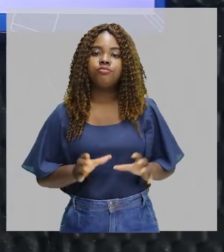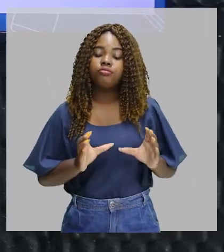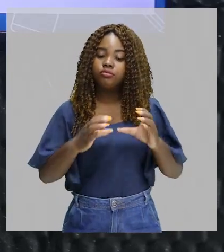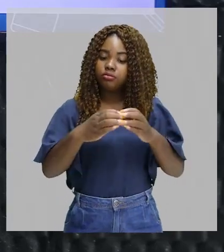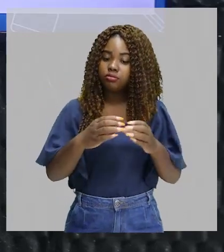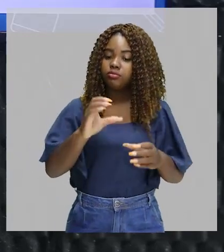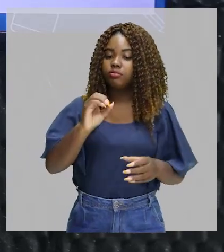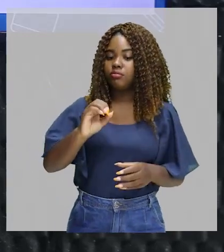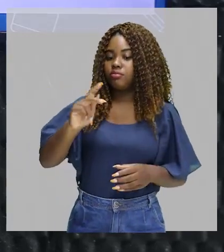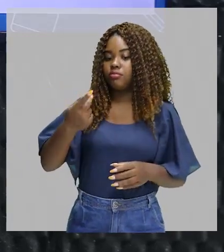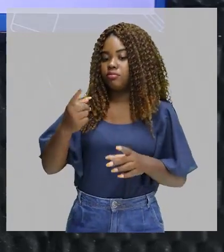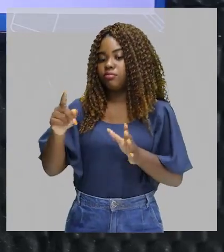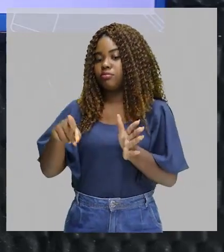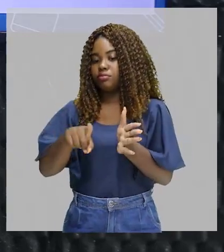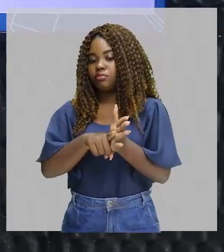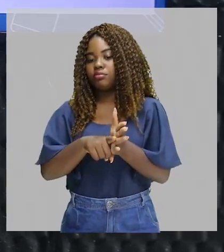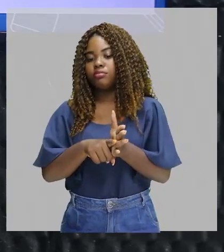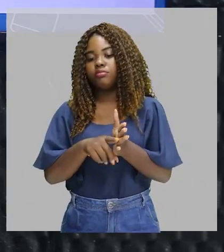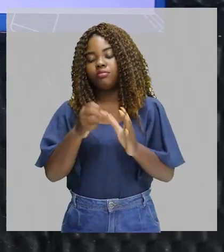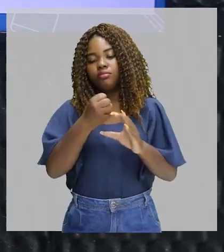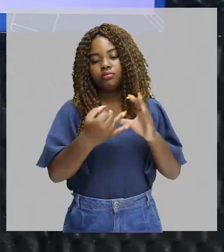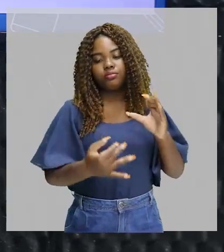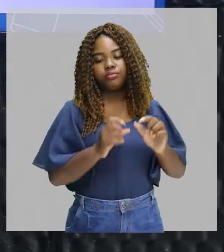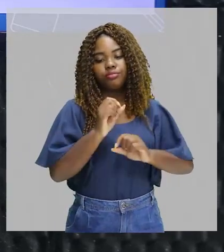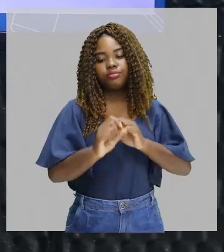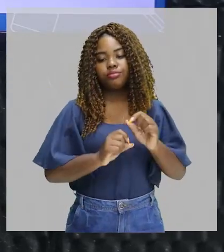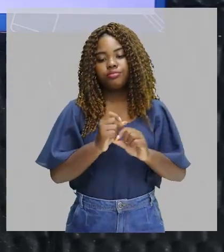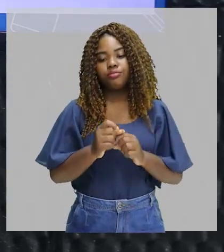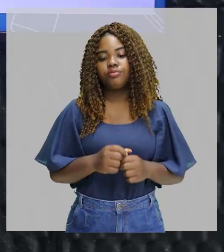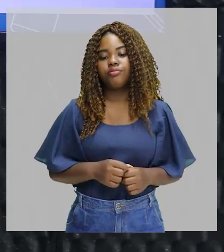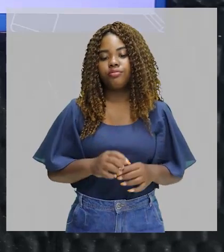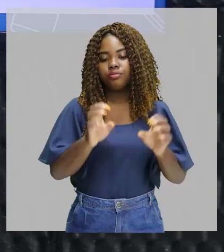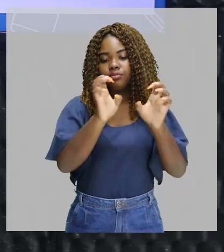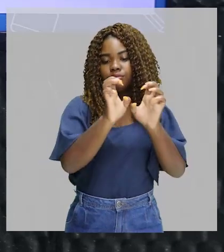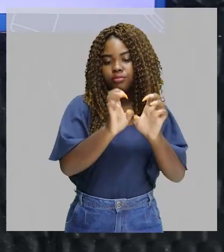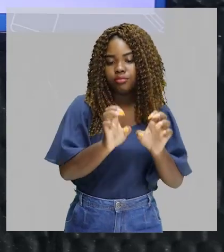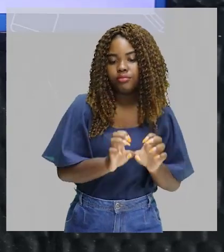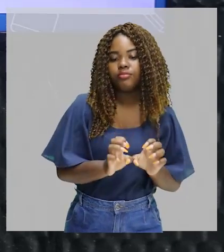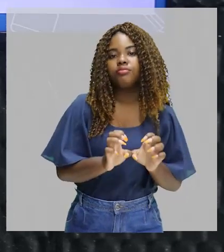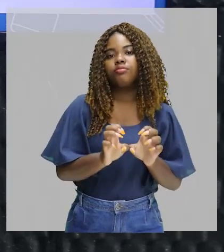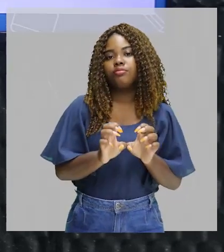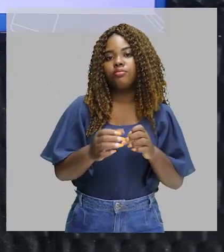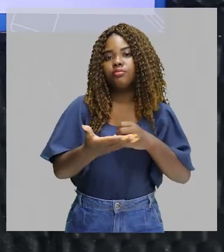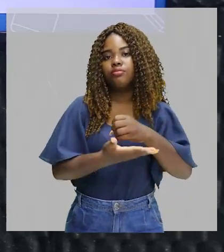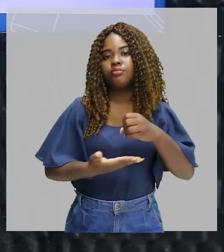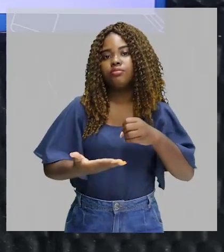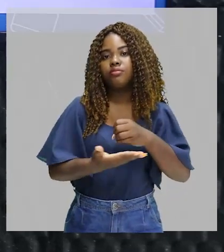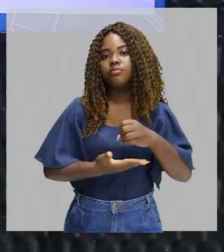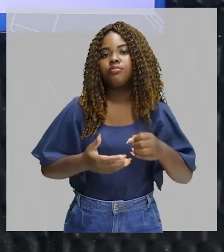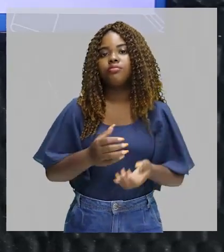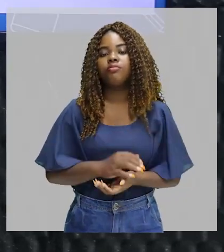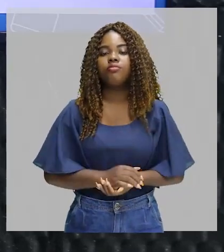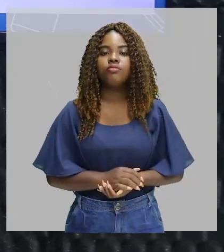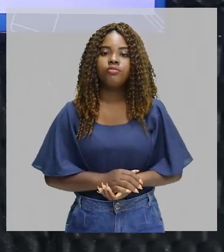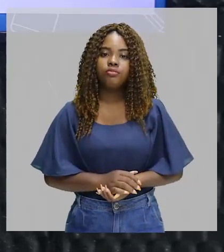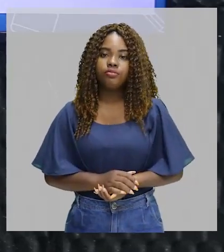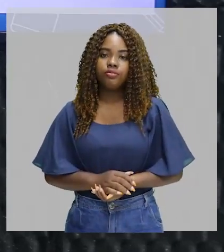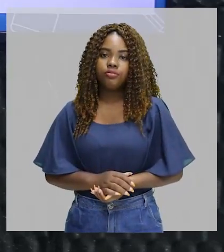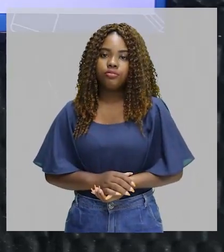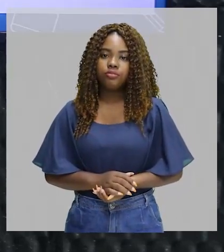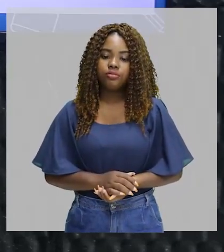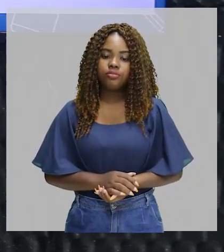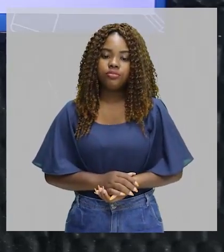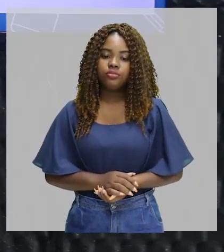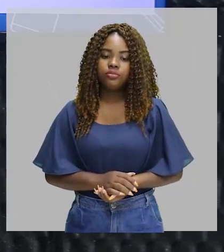OH- que vai caracterizar essa estrutura como uma base, gerando um meio